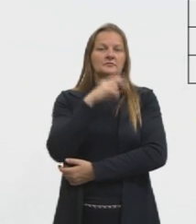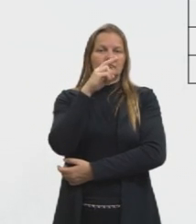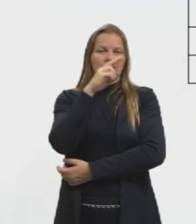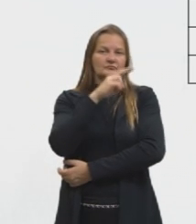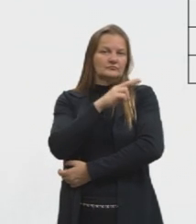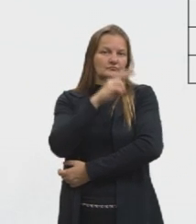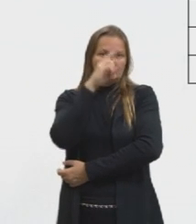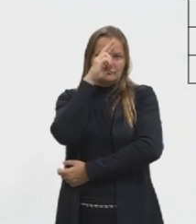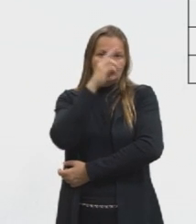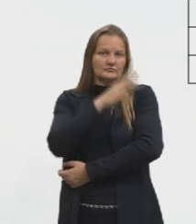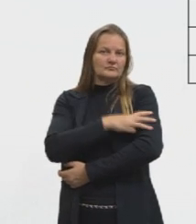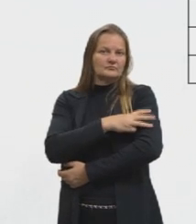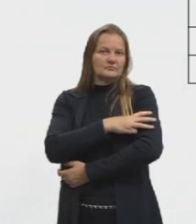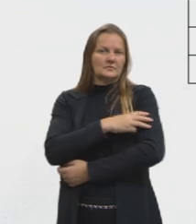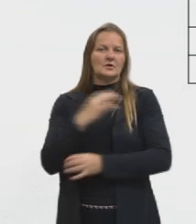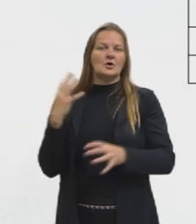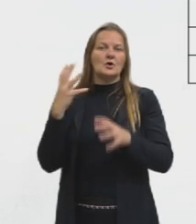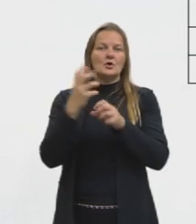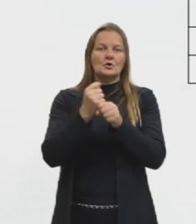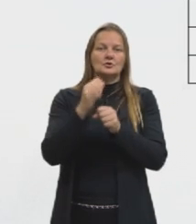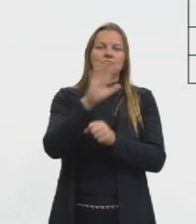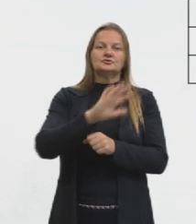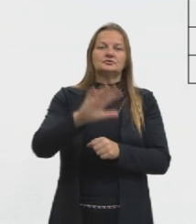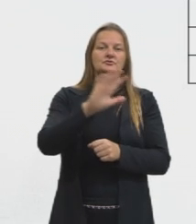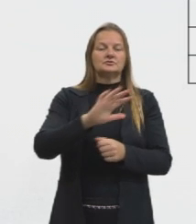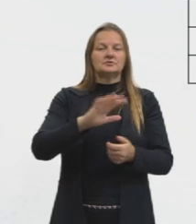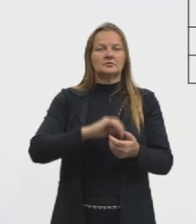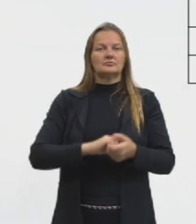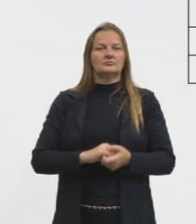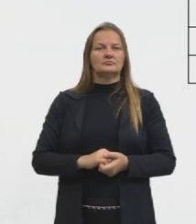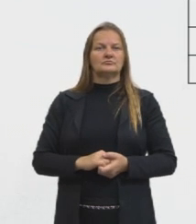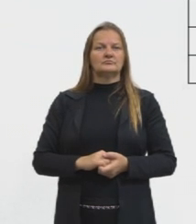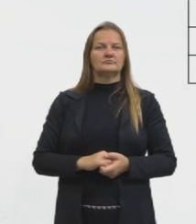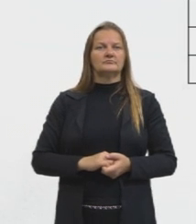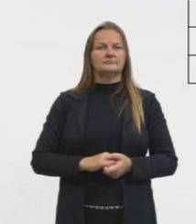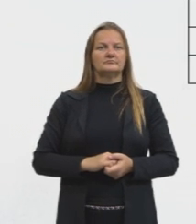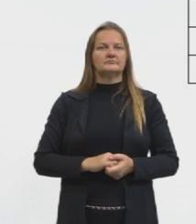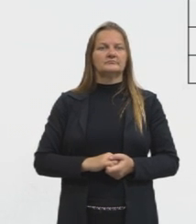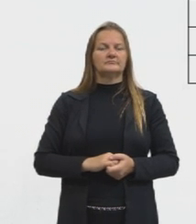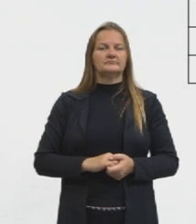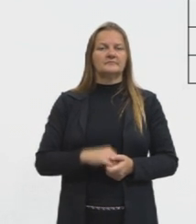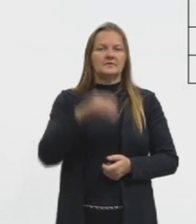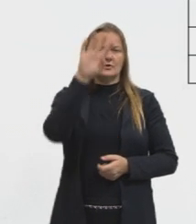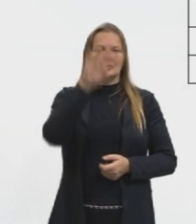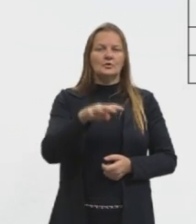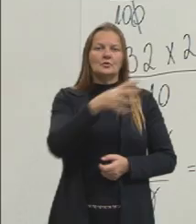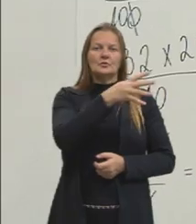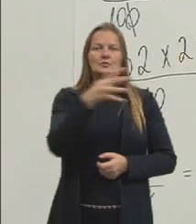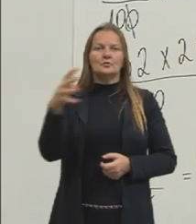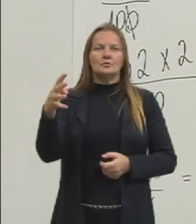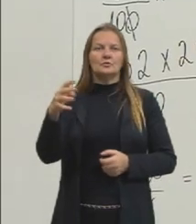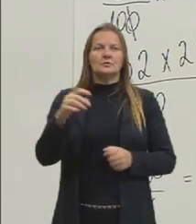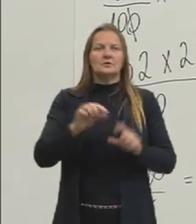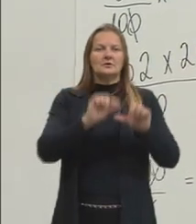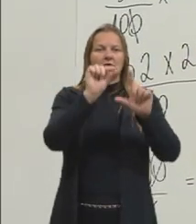terceira certa Vinte por cento a totalidade Então seria aqui ó nós estamos completando essa essa essa região do gráfica que da tabela